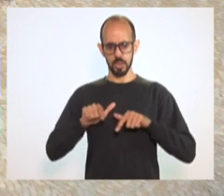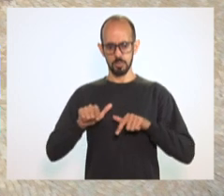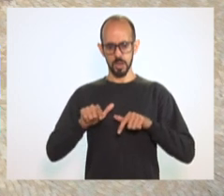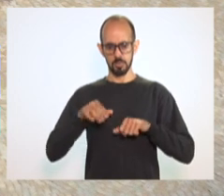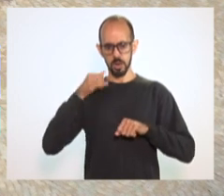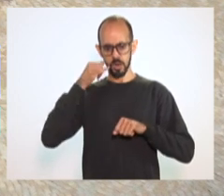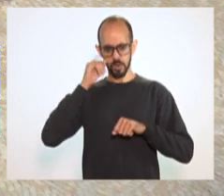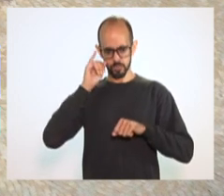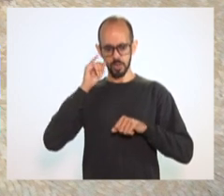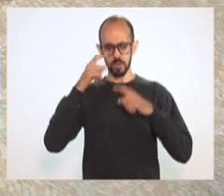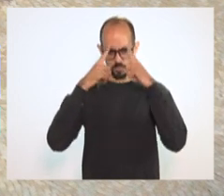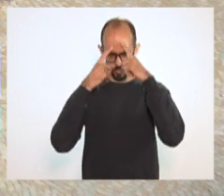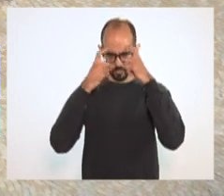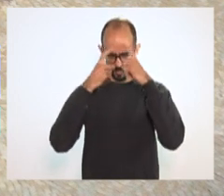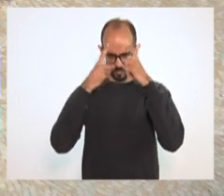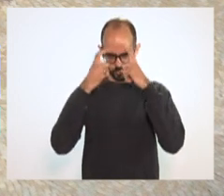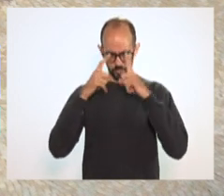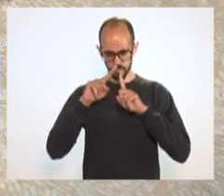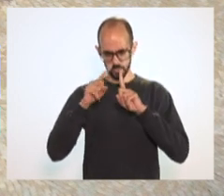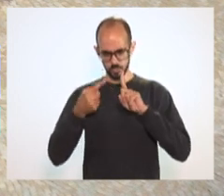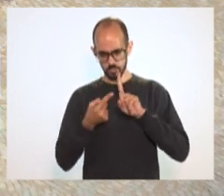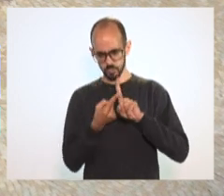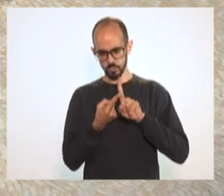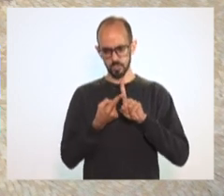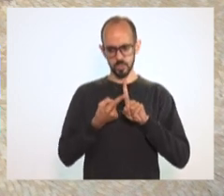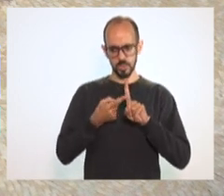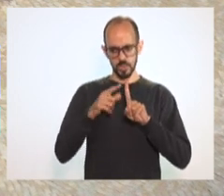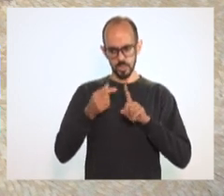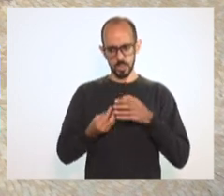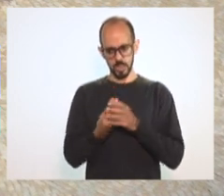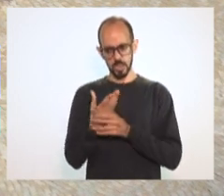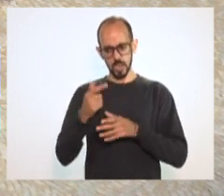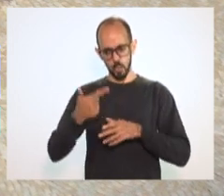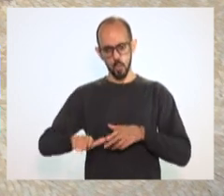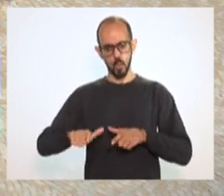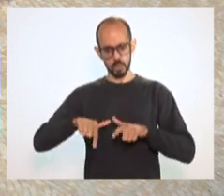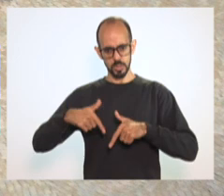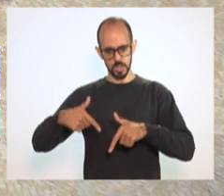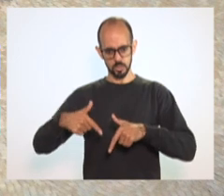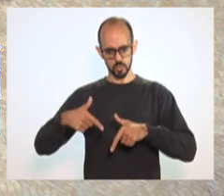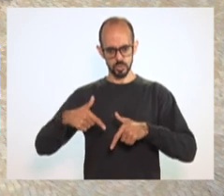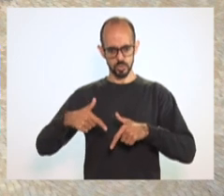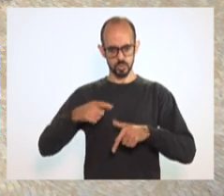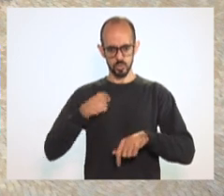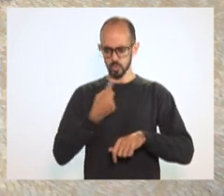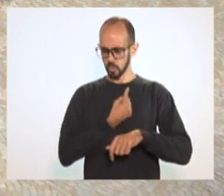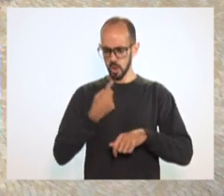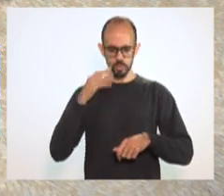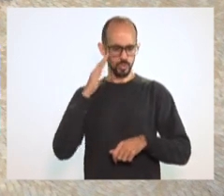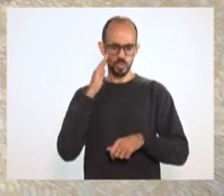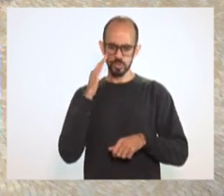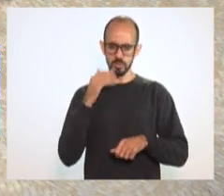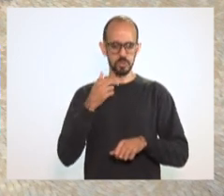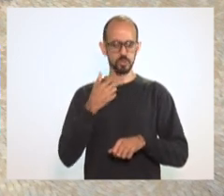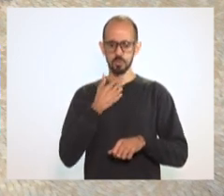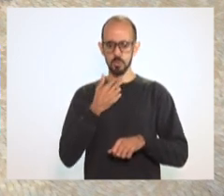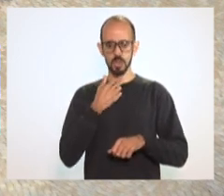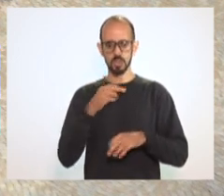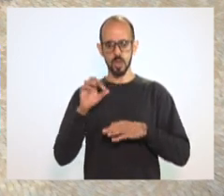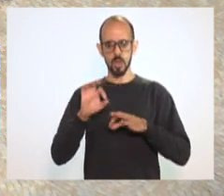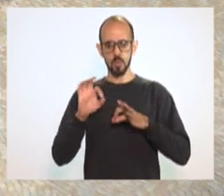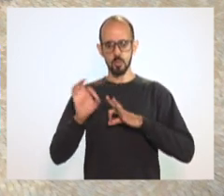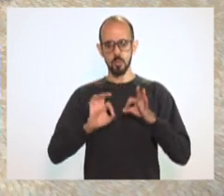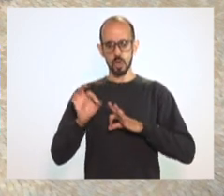violência obstétrica e da outras providências no nosso entendimento não poderia ser por um projeto de lei sim por um projeto de